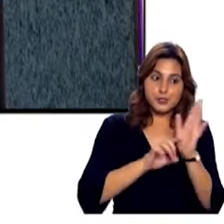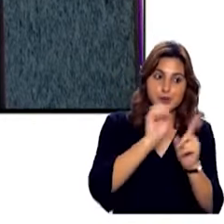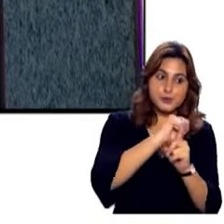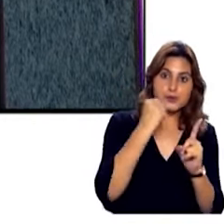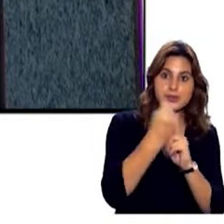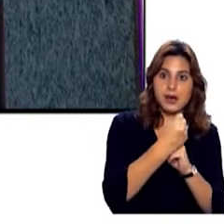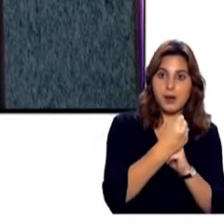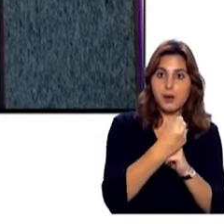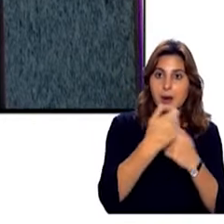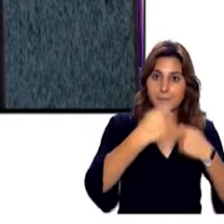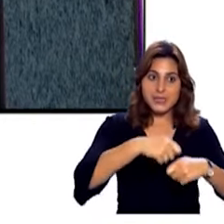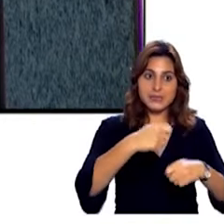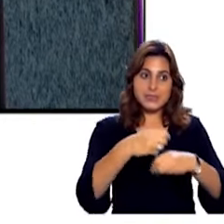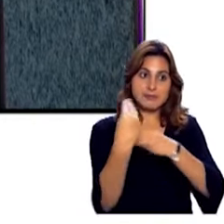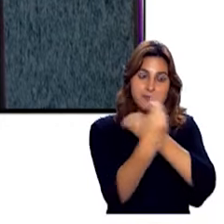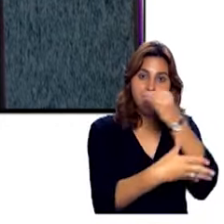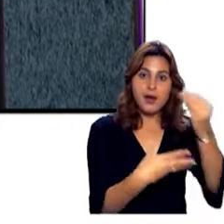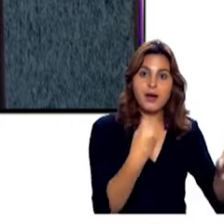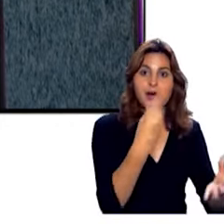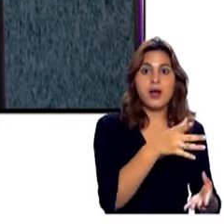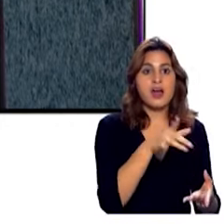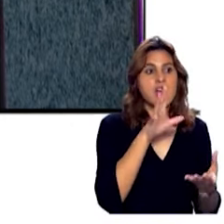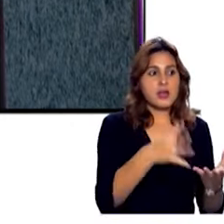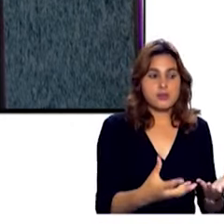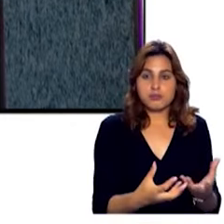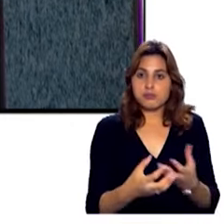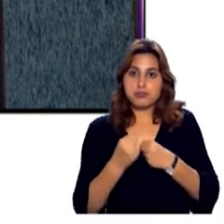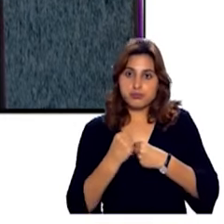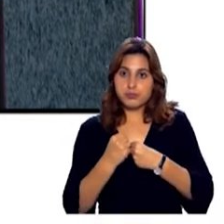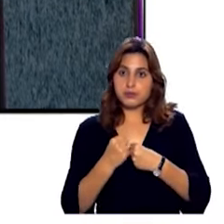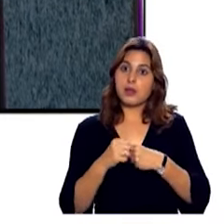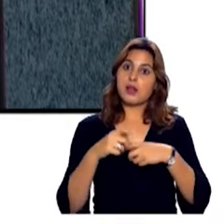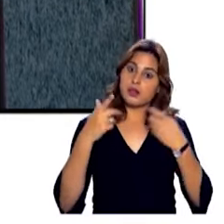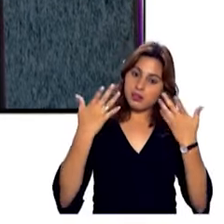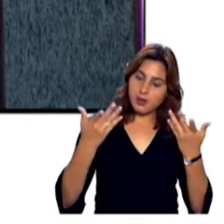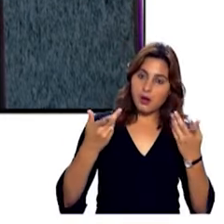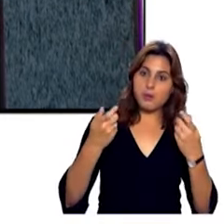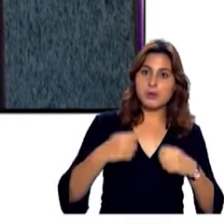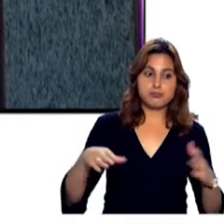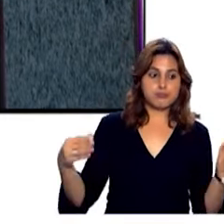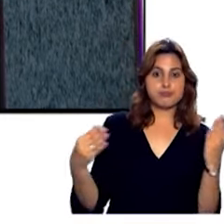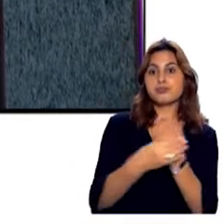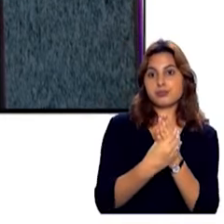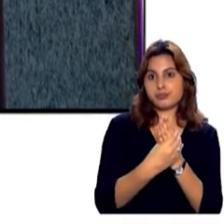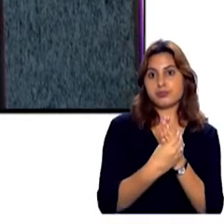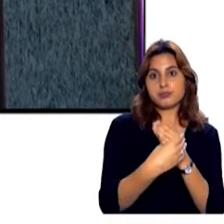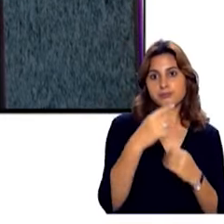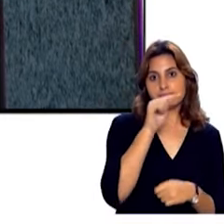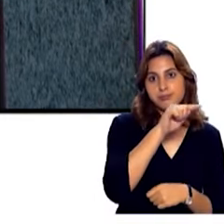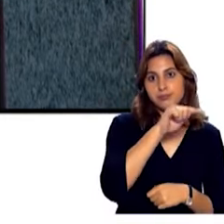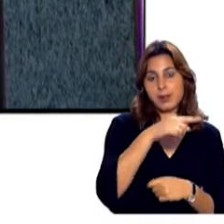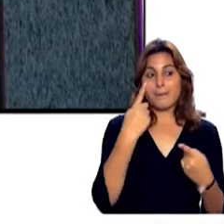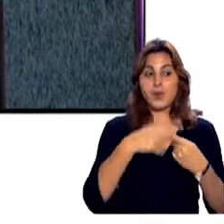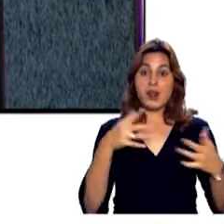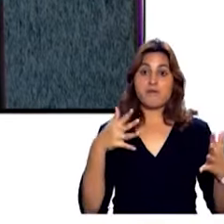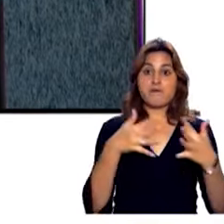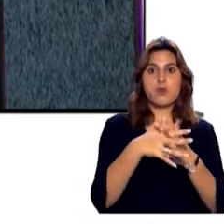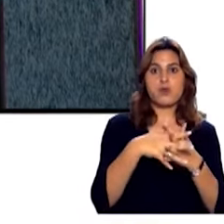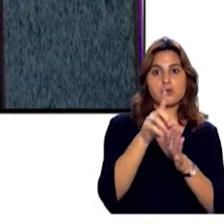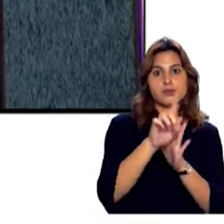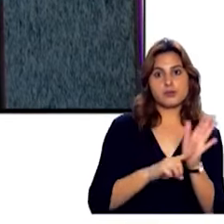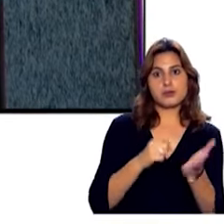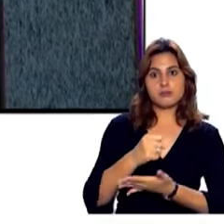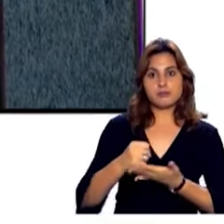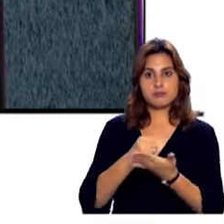novamente a possibilidade de uma ação direta do Estado por violação de um direito fundamental fora